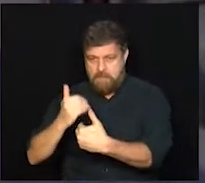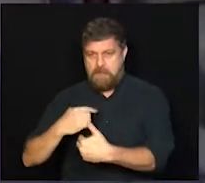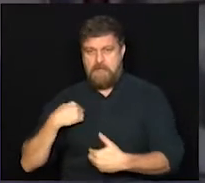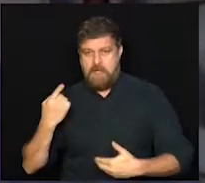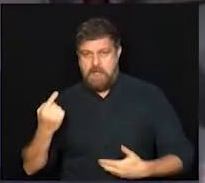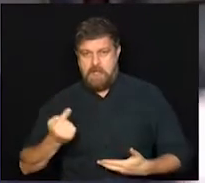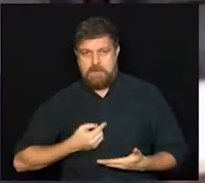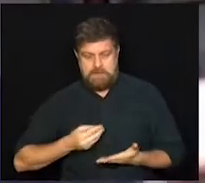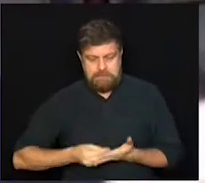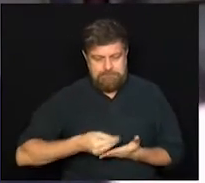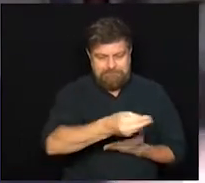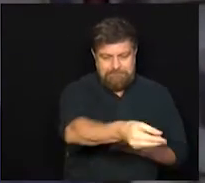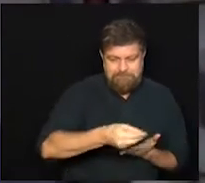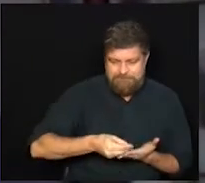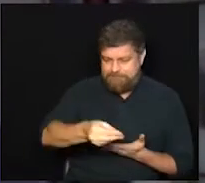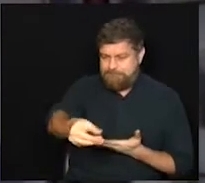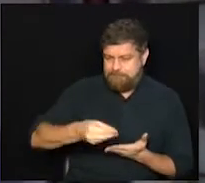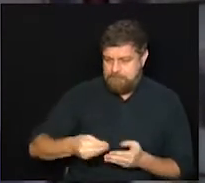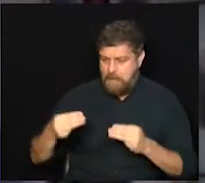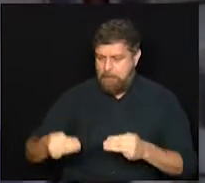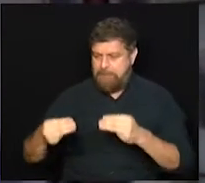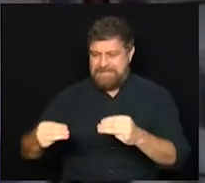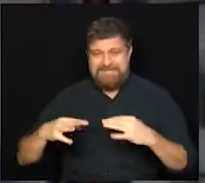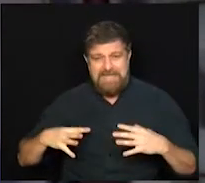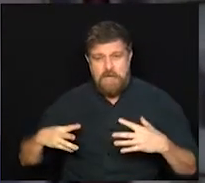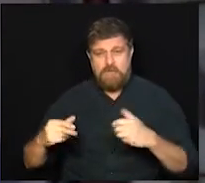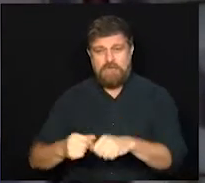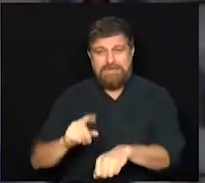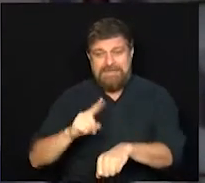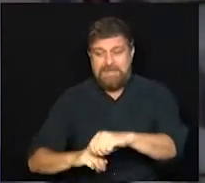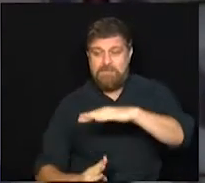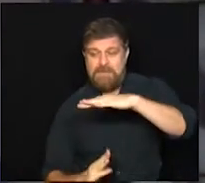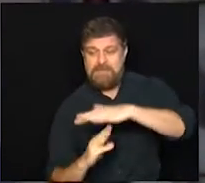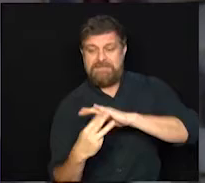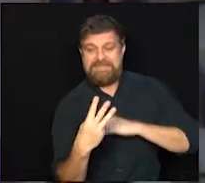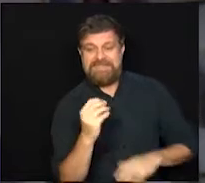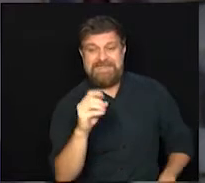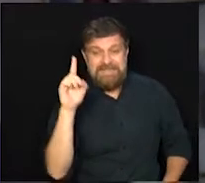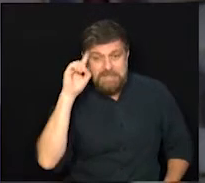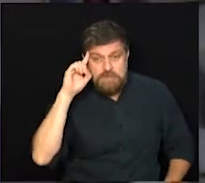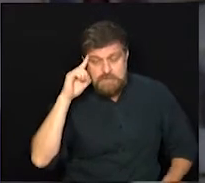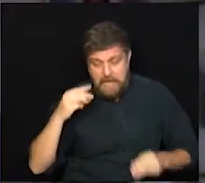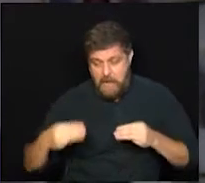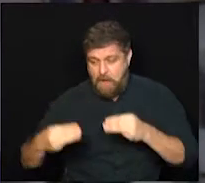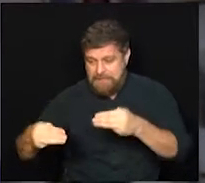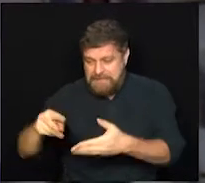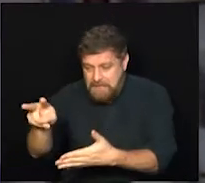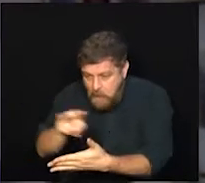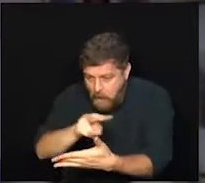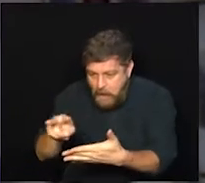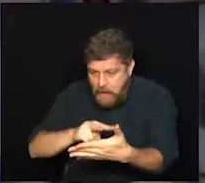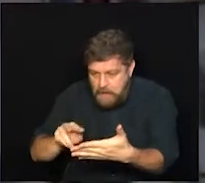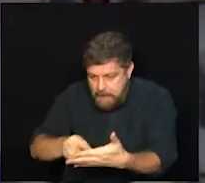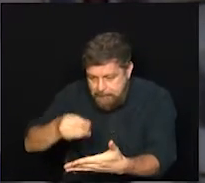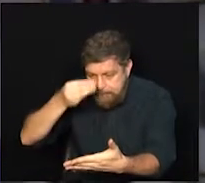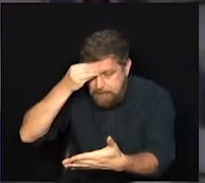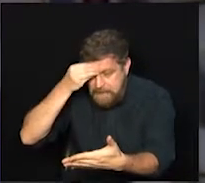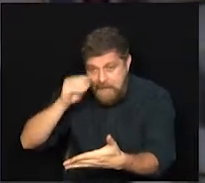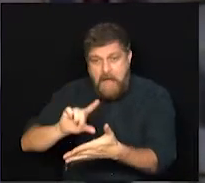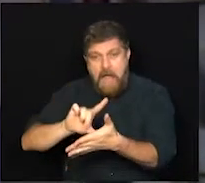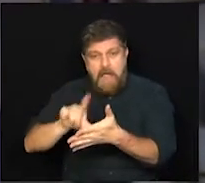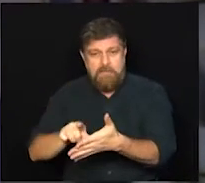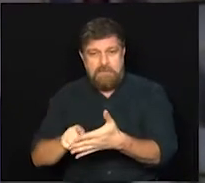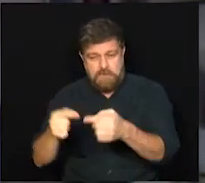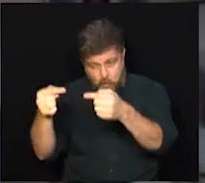para todos os ministérios de novo, e nós demos um prazo de 30 dias para que todo o ministério lesse tudo aquilo, se estavam